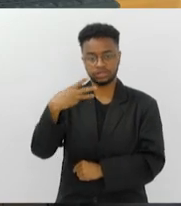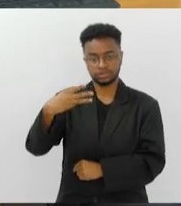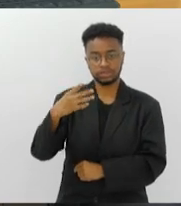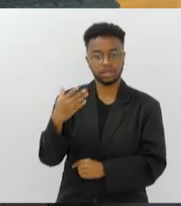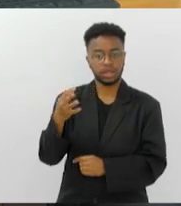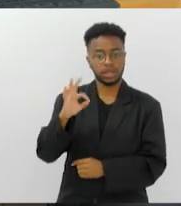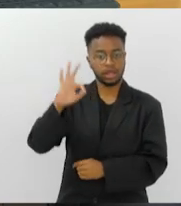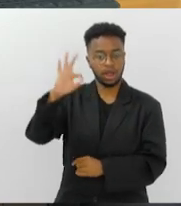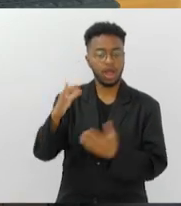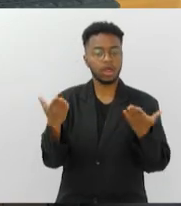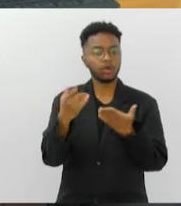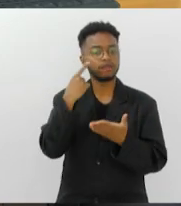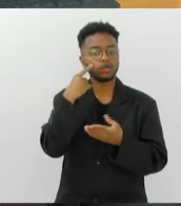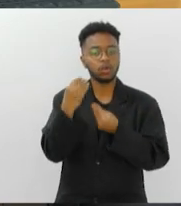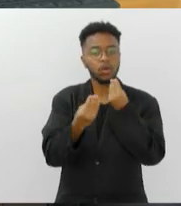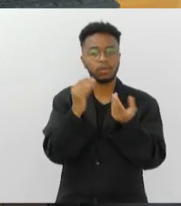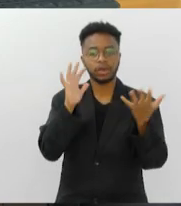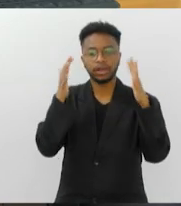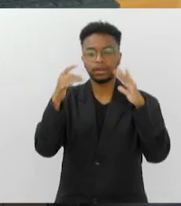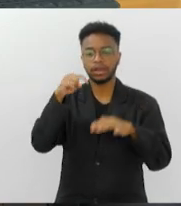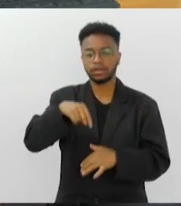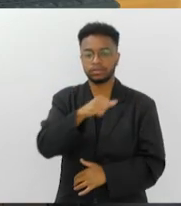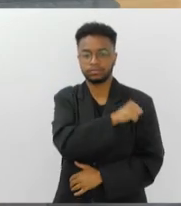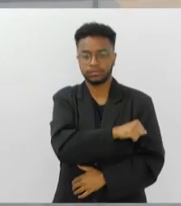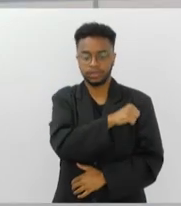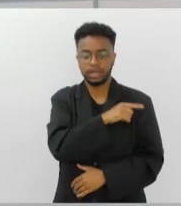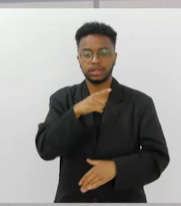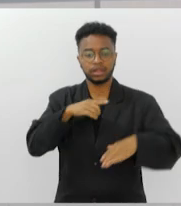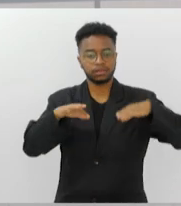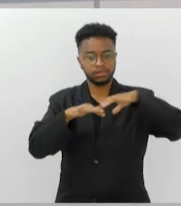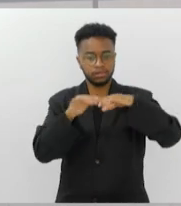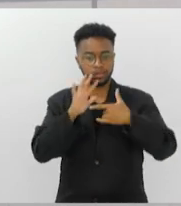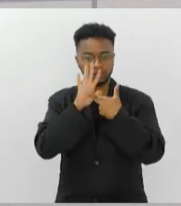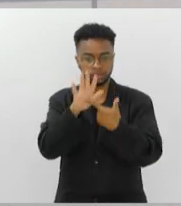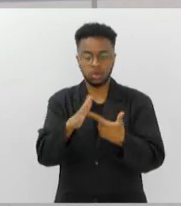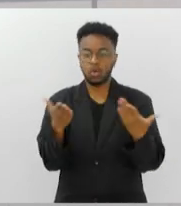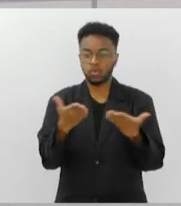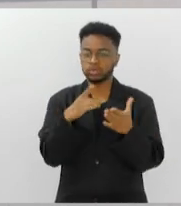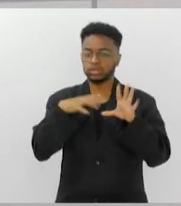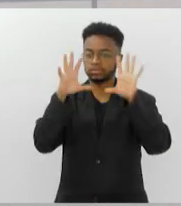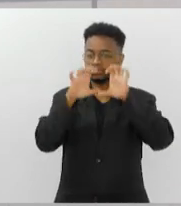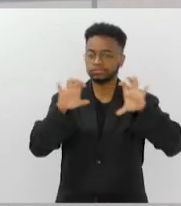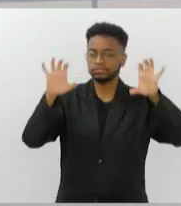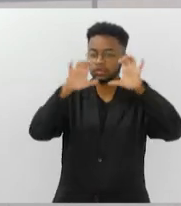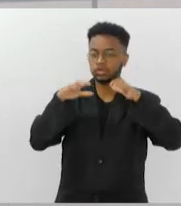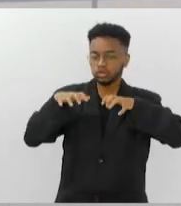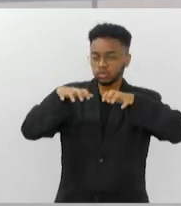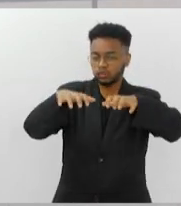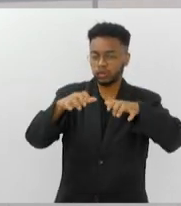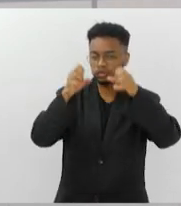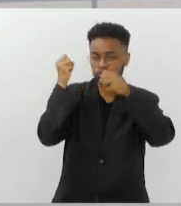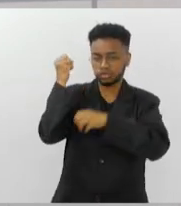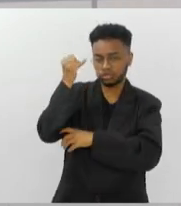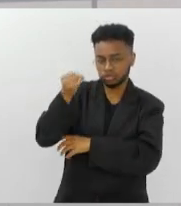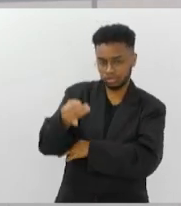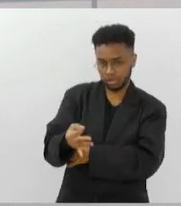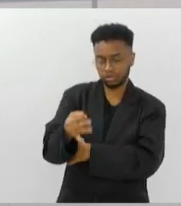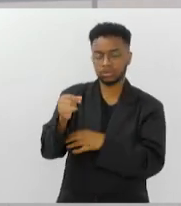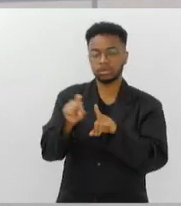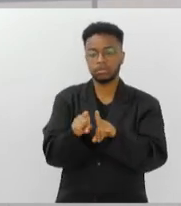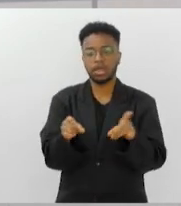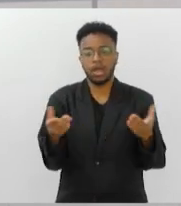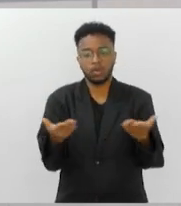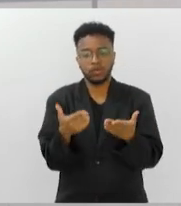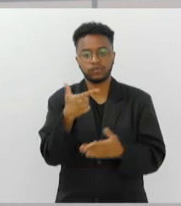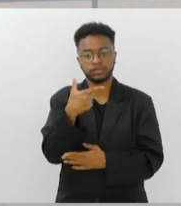está o tempo aqui no Rio de Janeiro. Você vê imagens aí da Baía de Guanabara, o tempo amanheceu nublado, choveu durante toda a madrugada, nesse